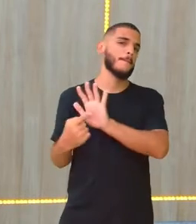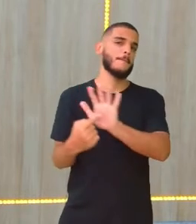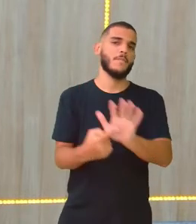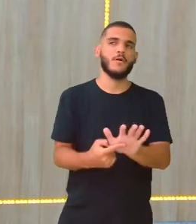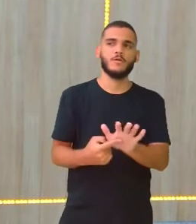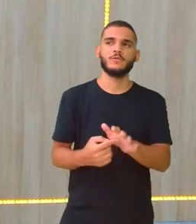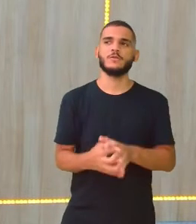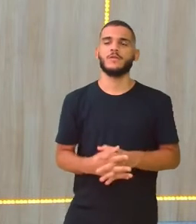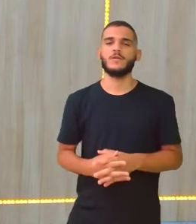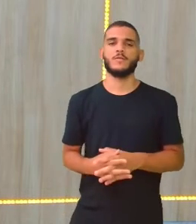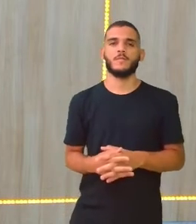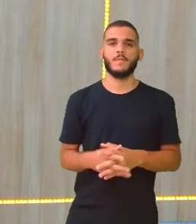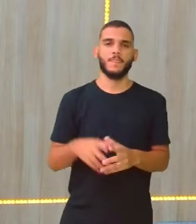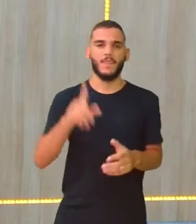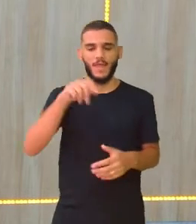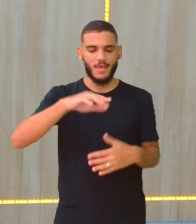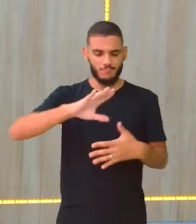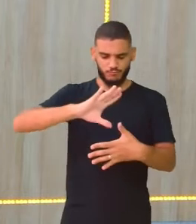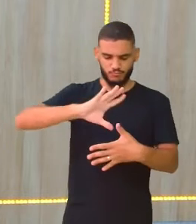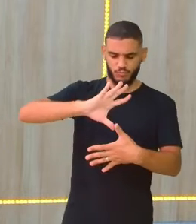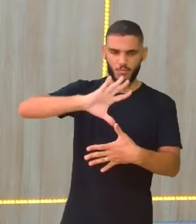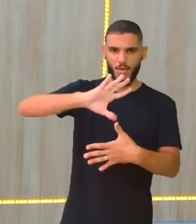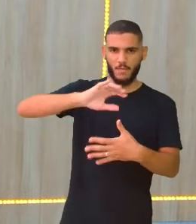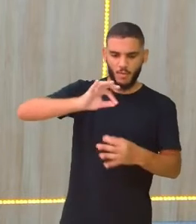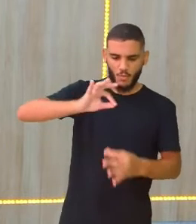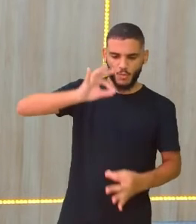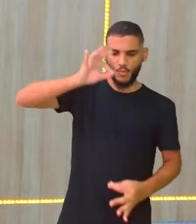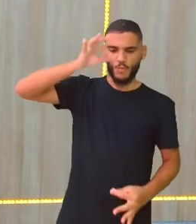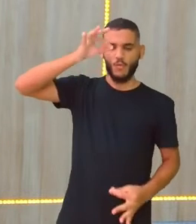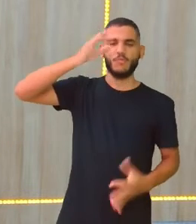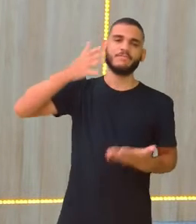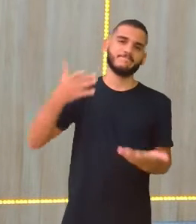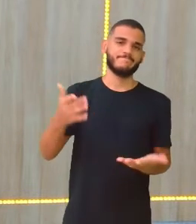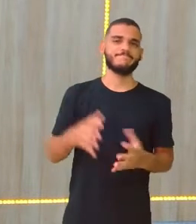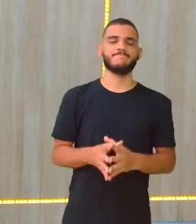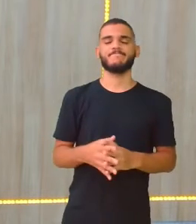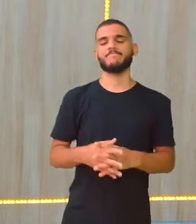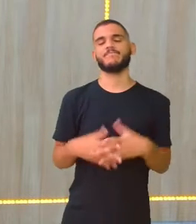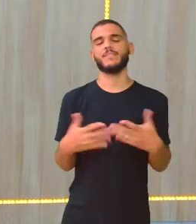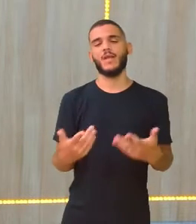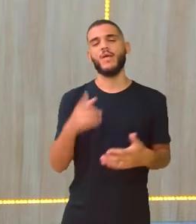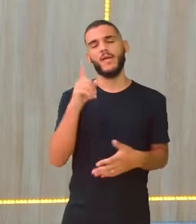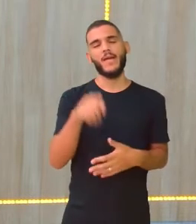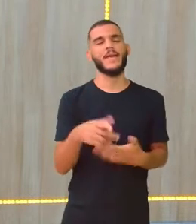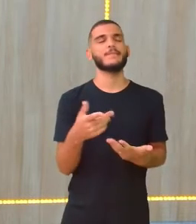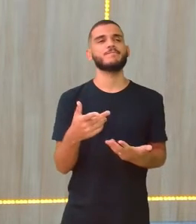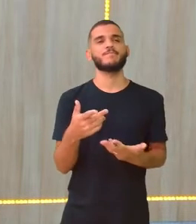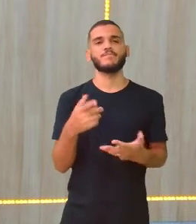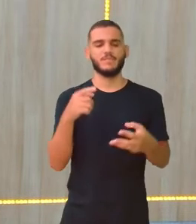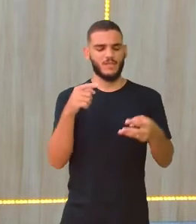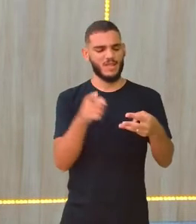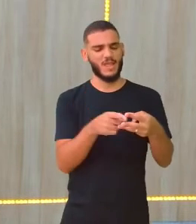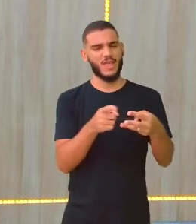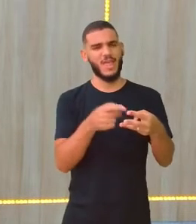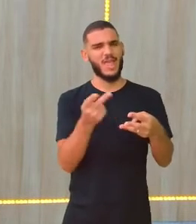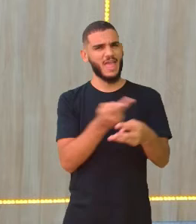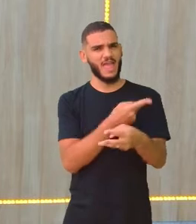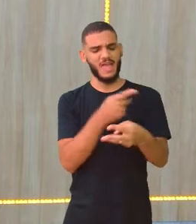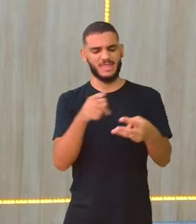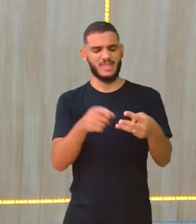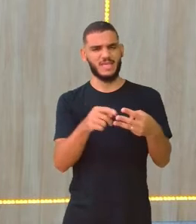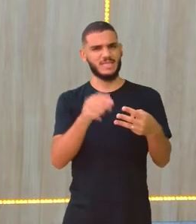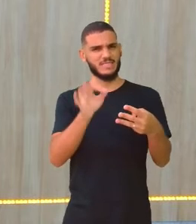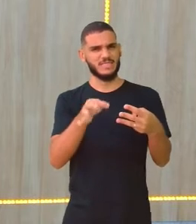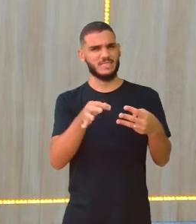aquele mais alongado. Isso quer dizer que uma projeção está errada e a outra está correta?